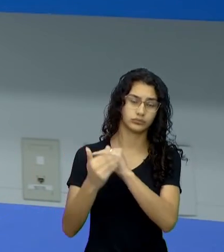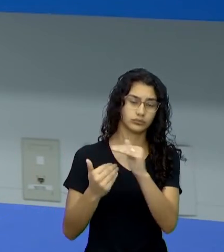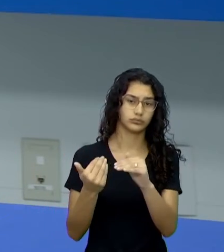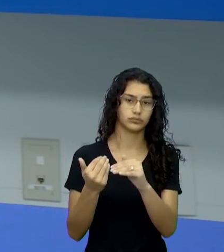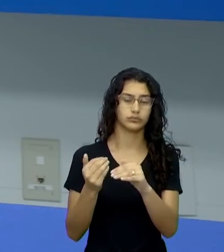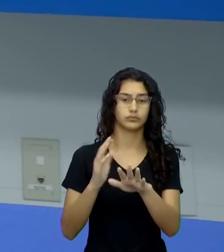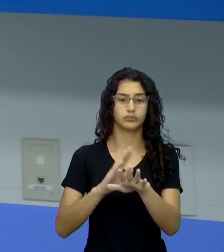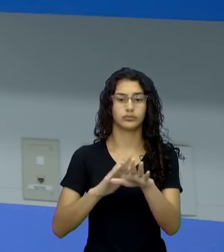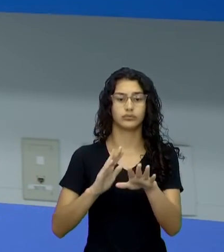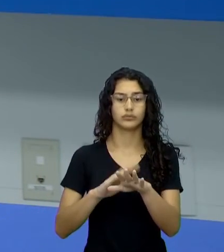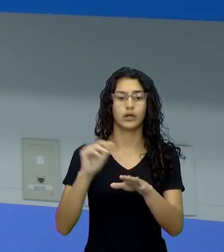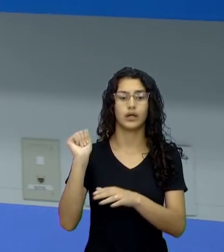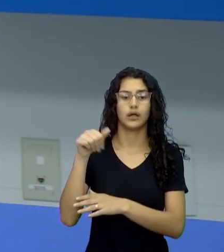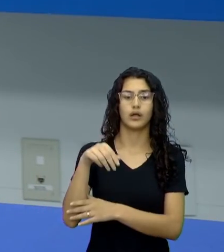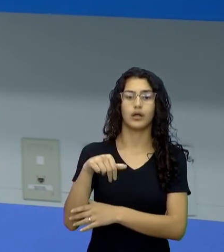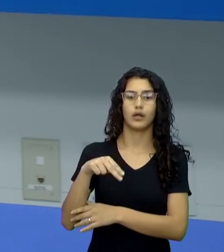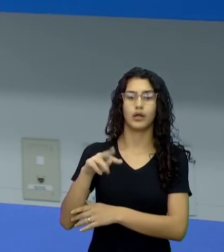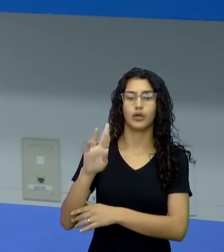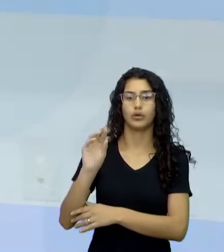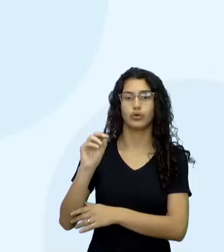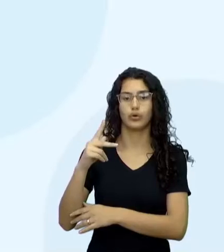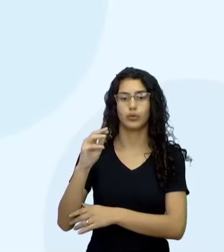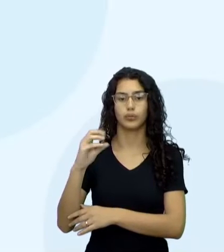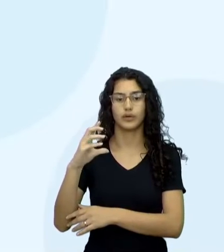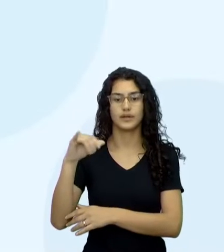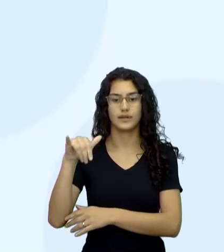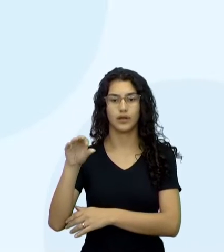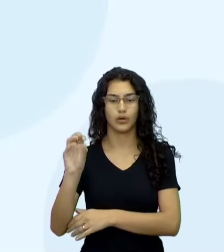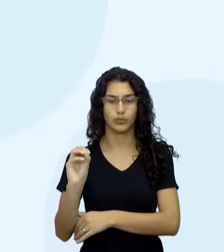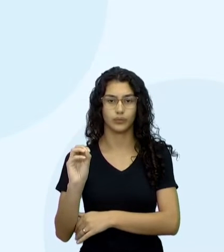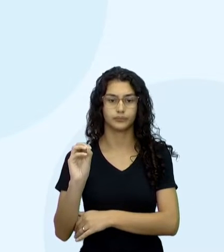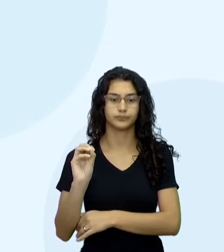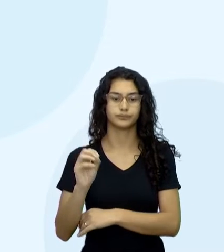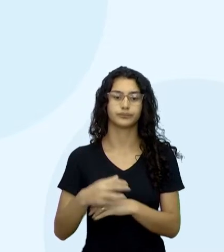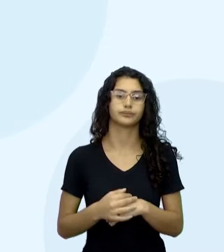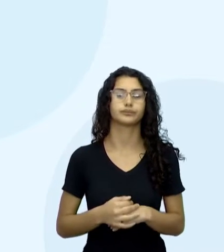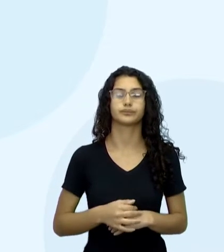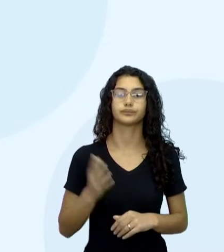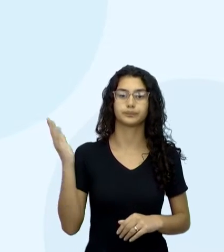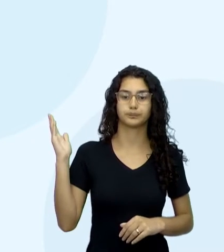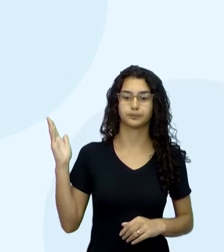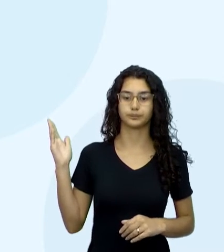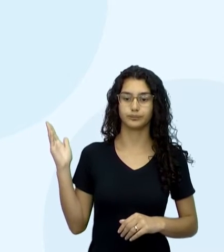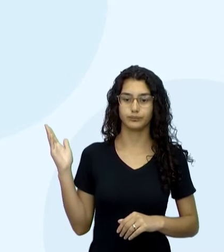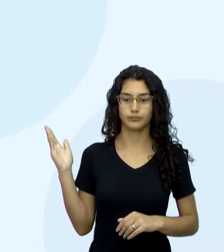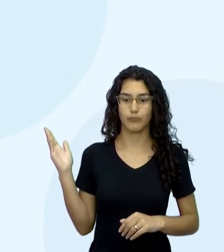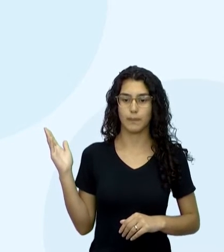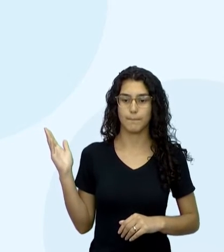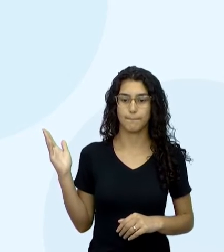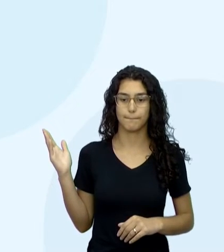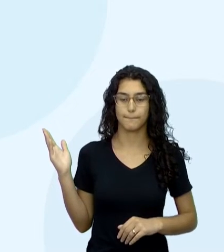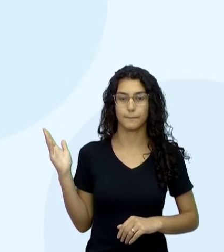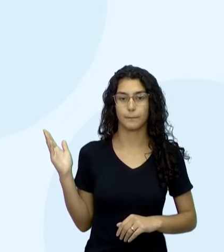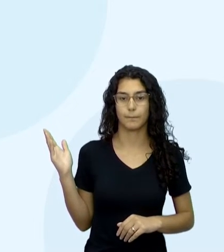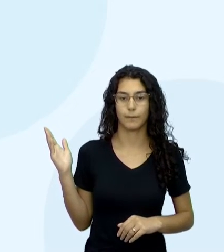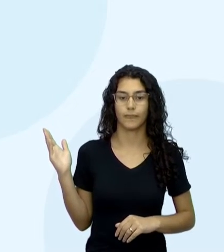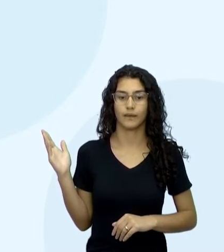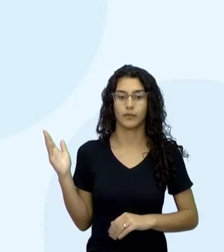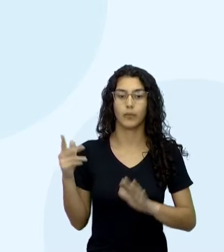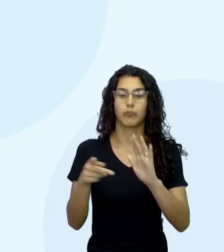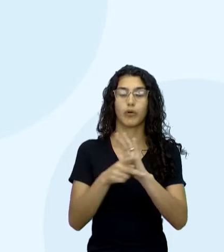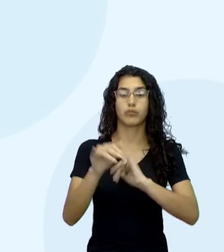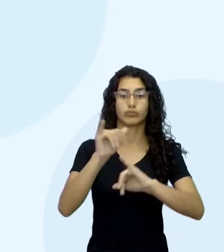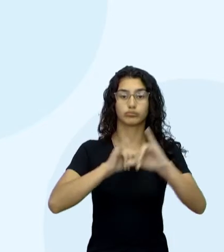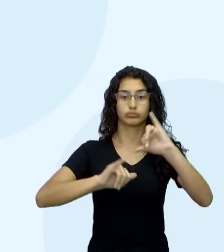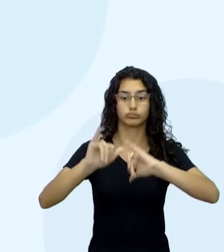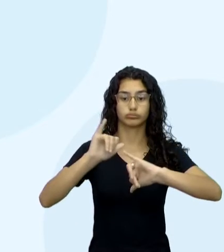chama antropoceno né Eh ela esse nome foi dado por um químico ele foi